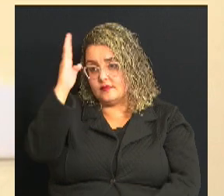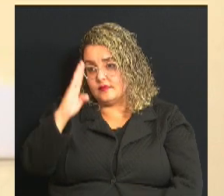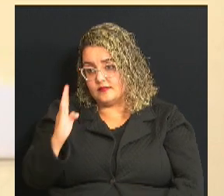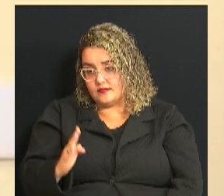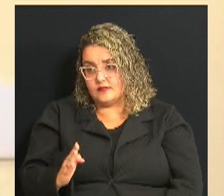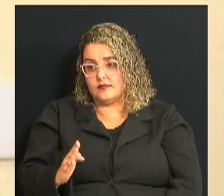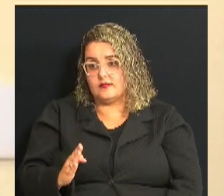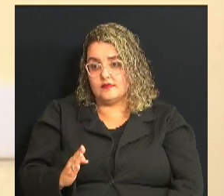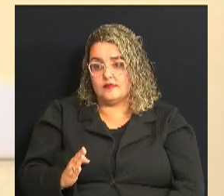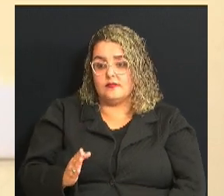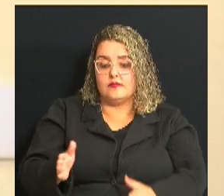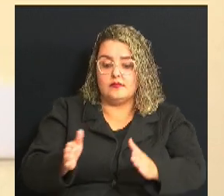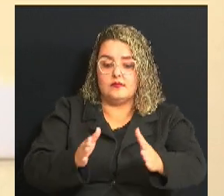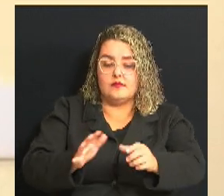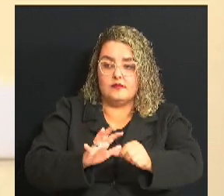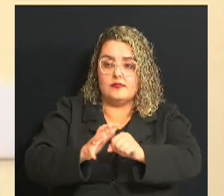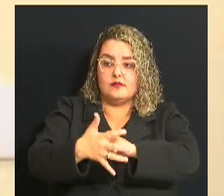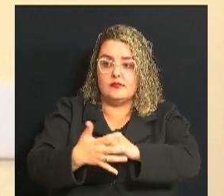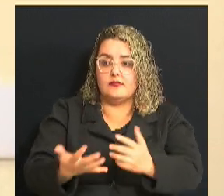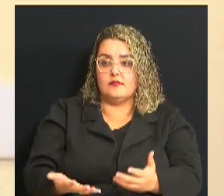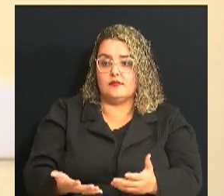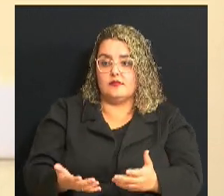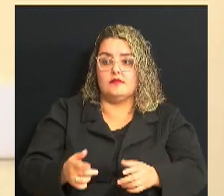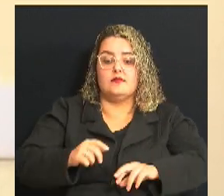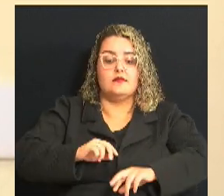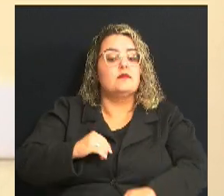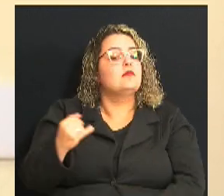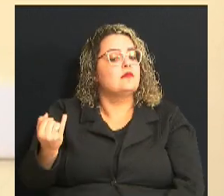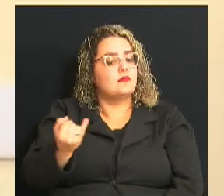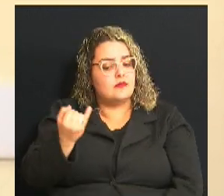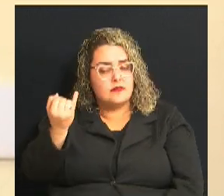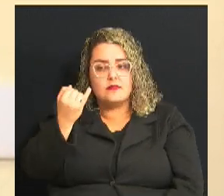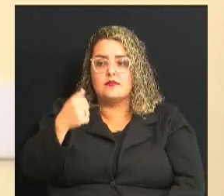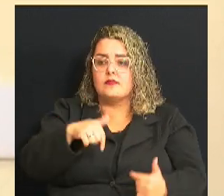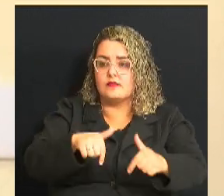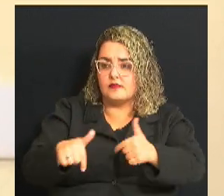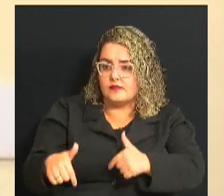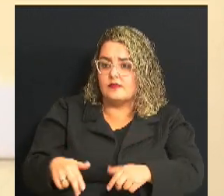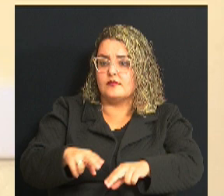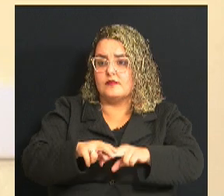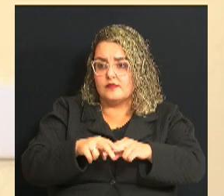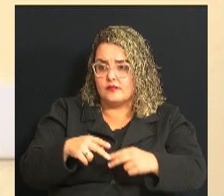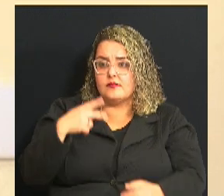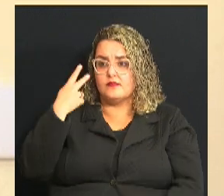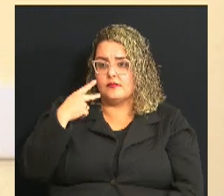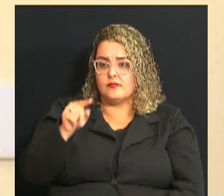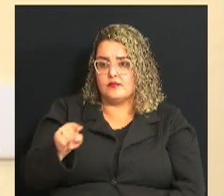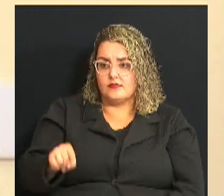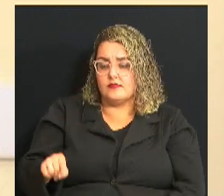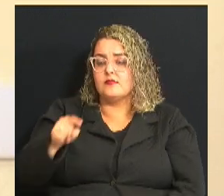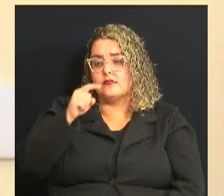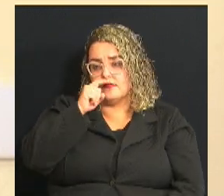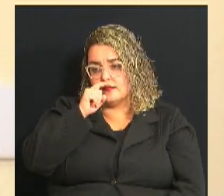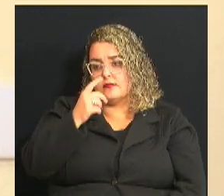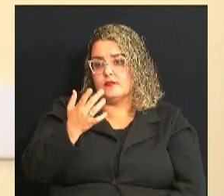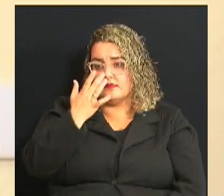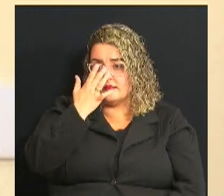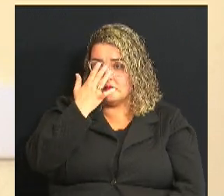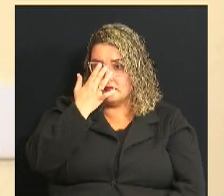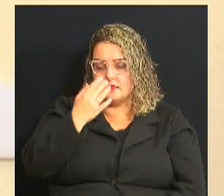época do Covid, foi de muita relevância o trabalho que a gente fez, por isso até o vereador Zé Carlos